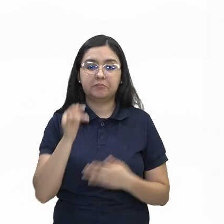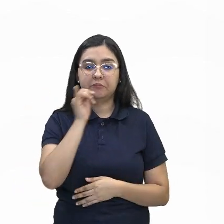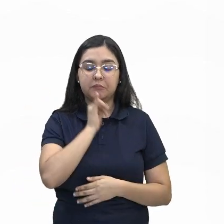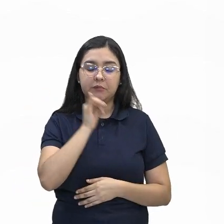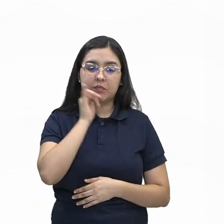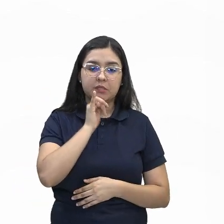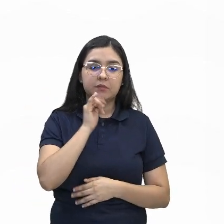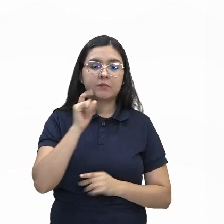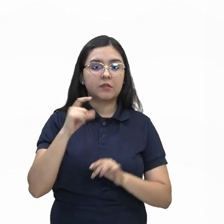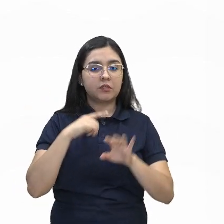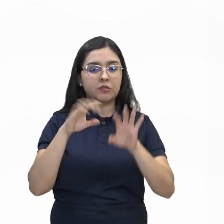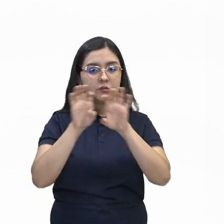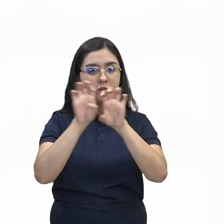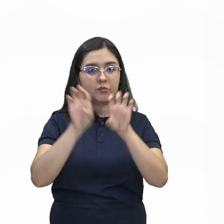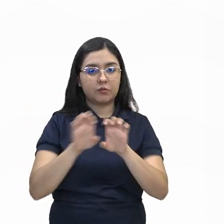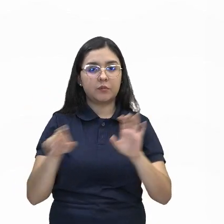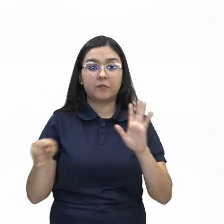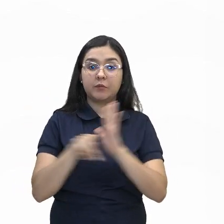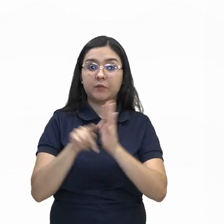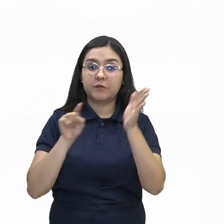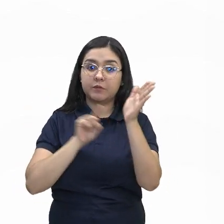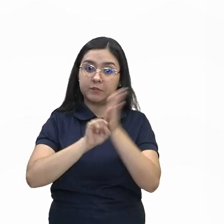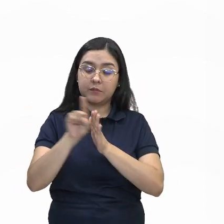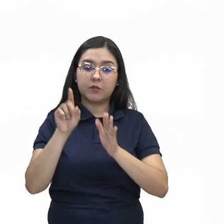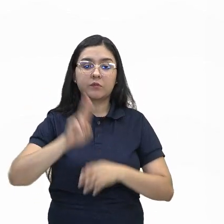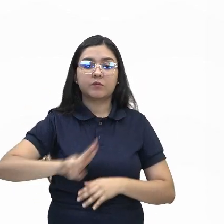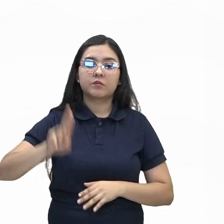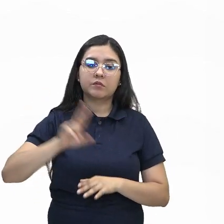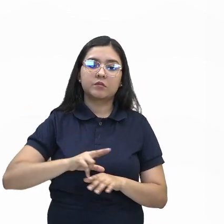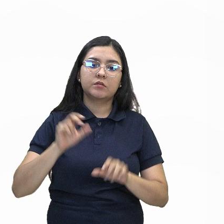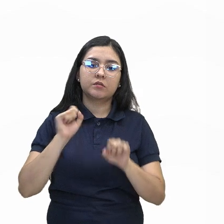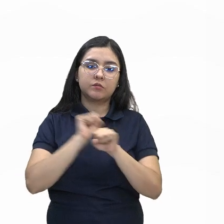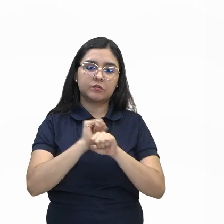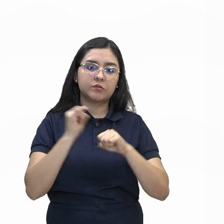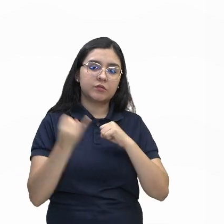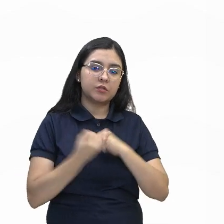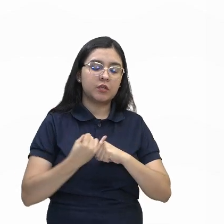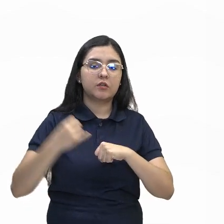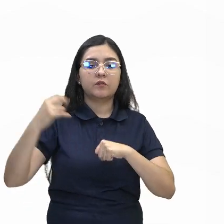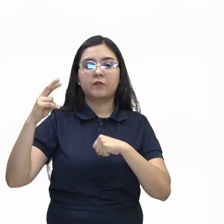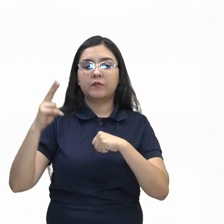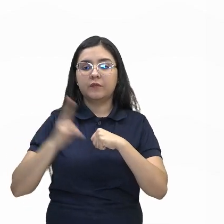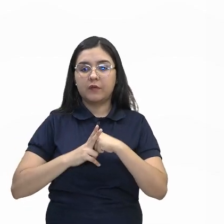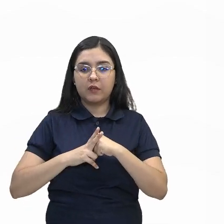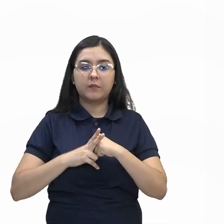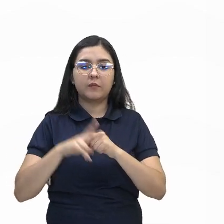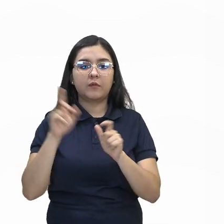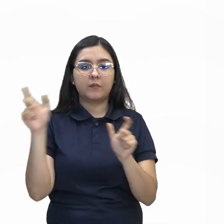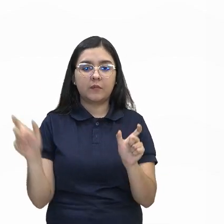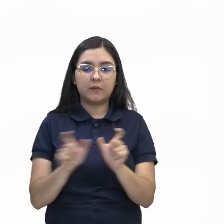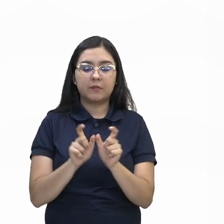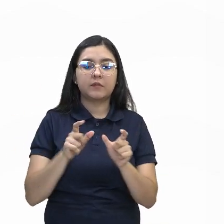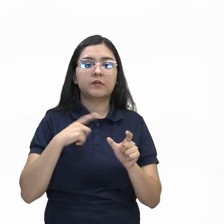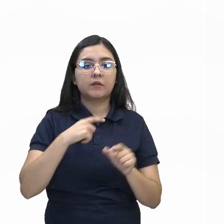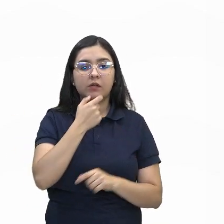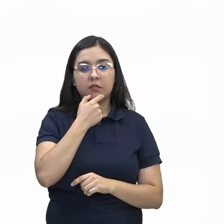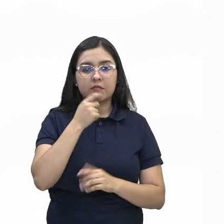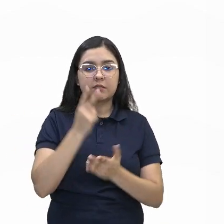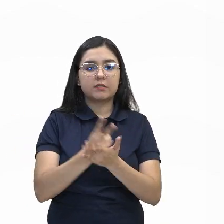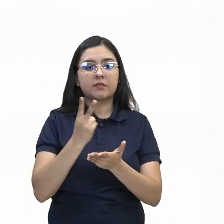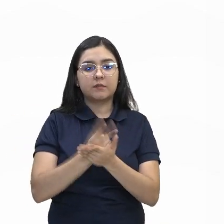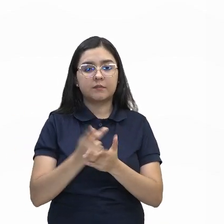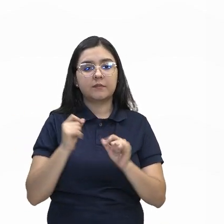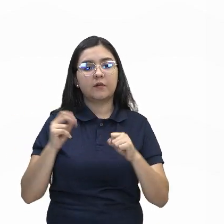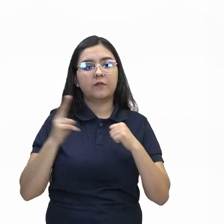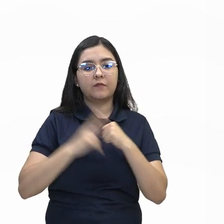as estruturas de perguntas utilizando sujeito, verbo, complemento, né? Na língua inglesa nós vamos sempre começar com o verbo, né? O